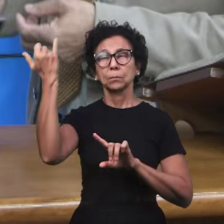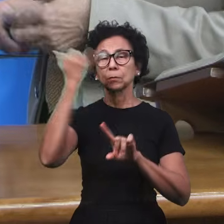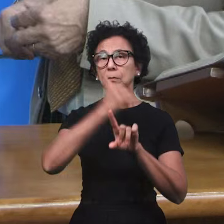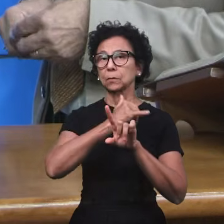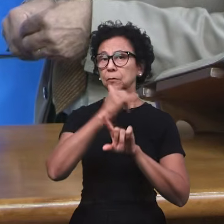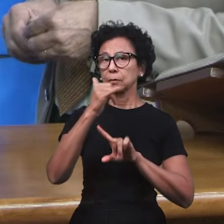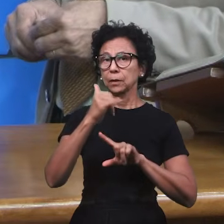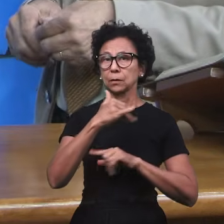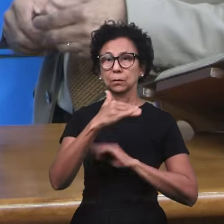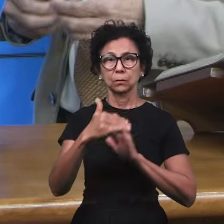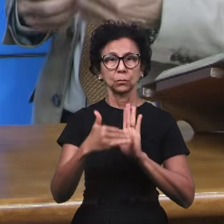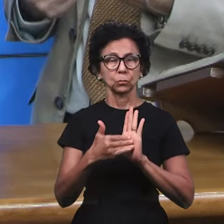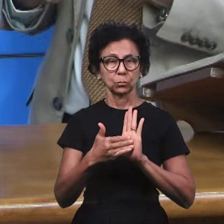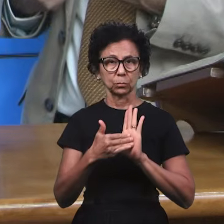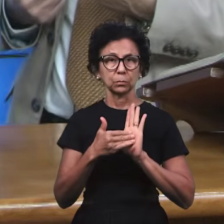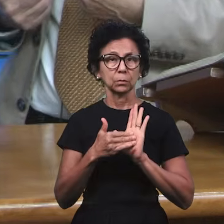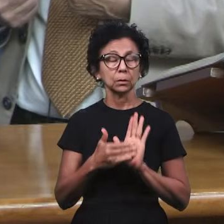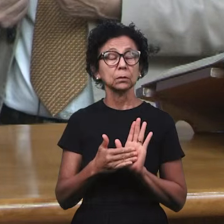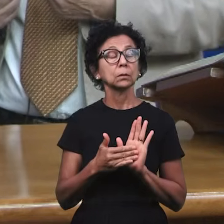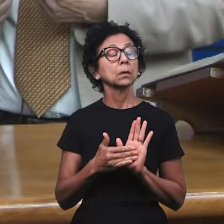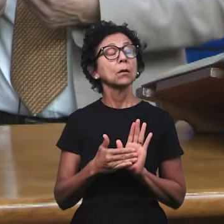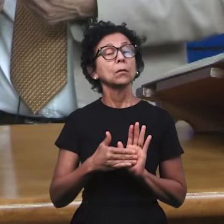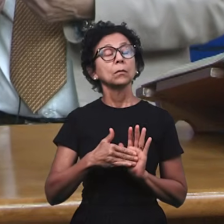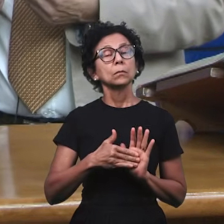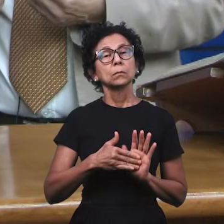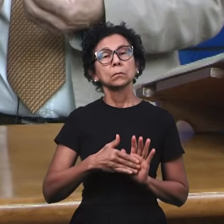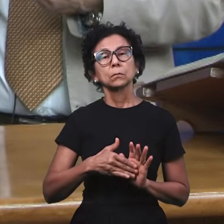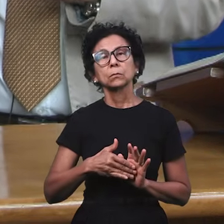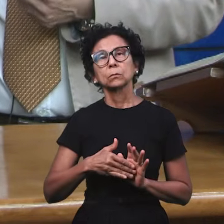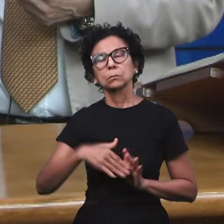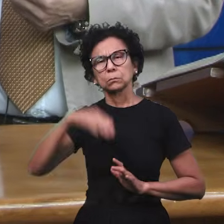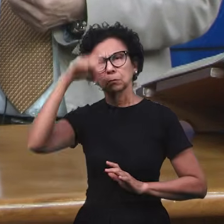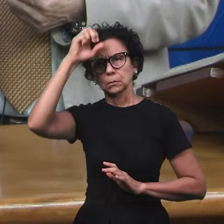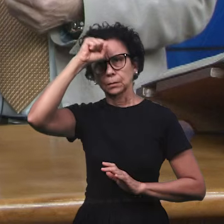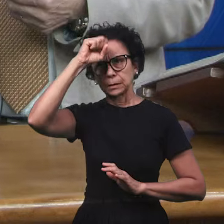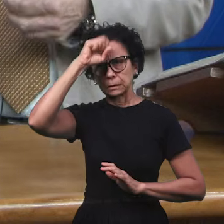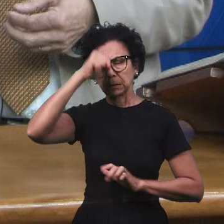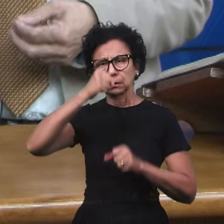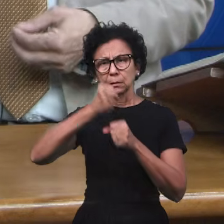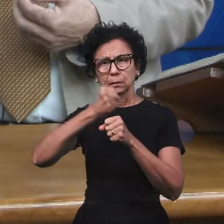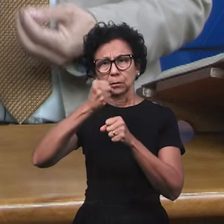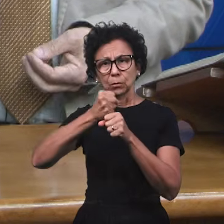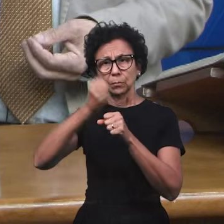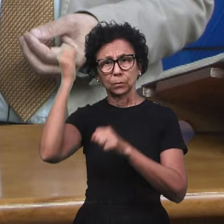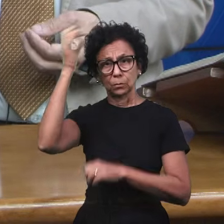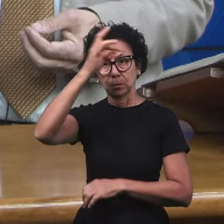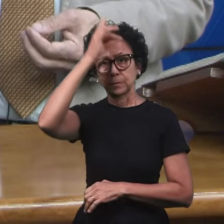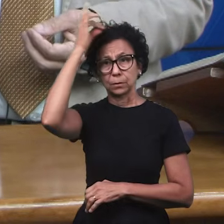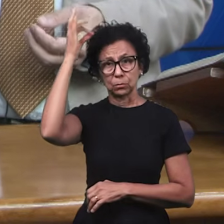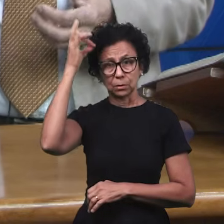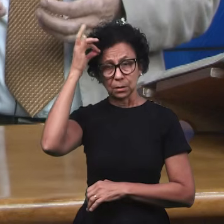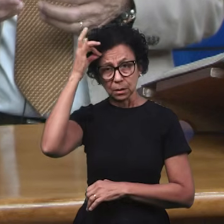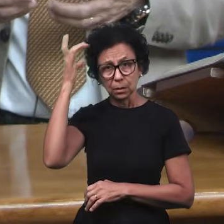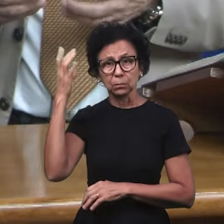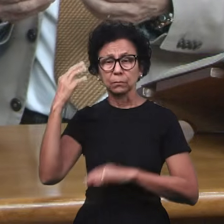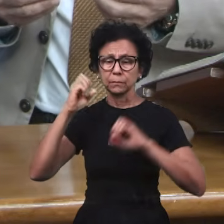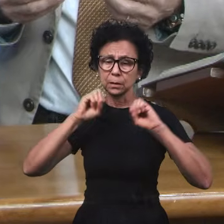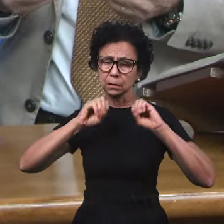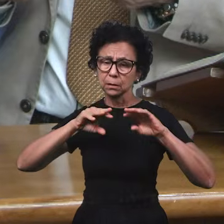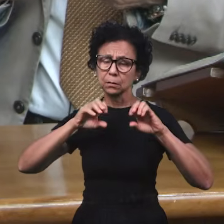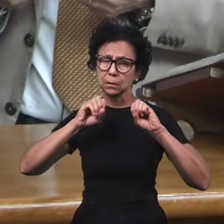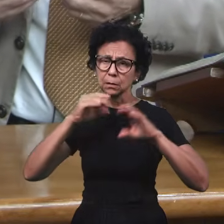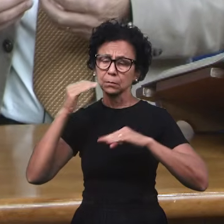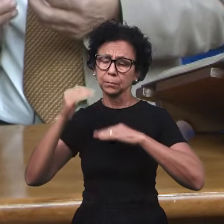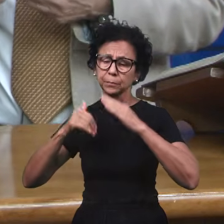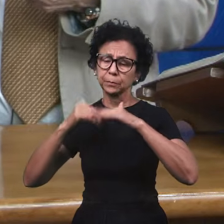nós observamos o seguinte, que quando nós aprendemos na obra do Espírito, o Espírito Santo vai nos ensinando, isso